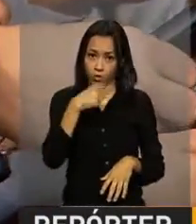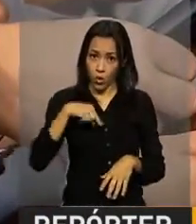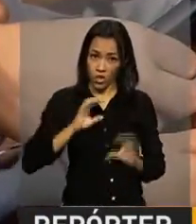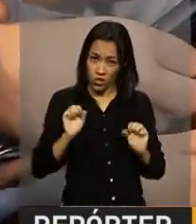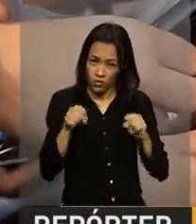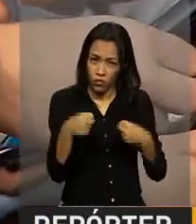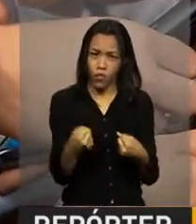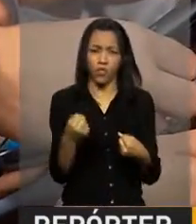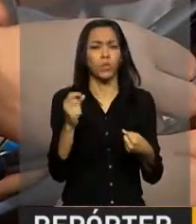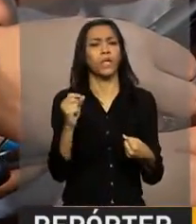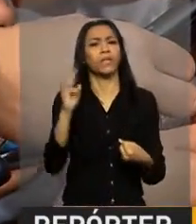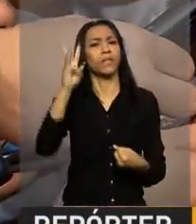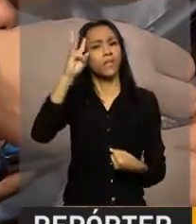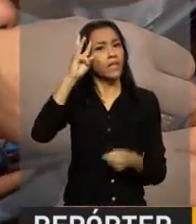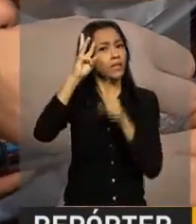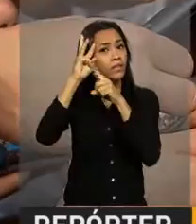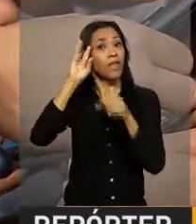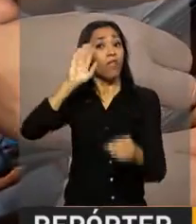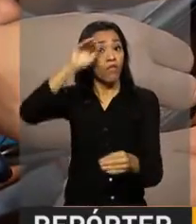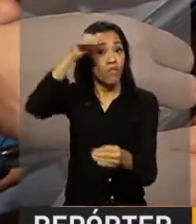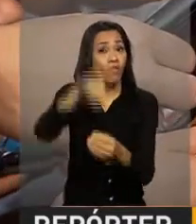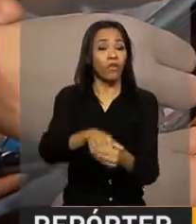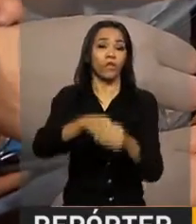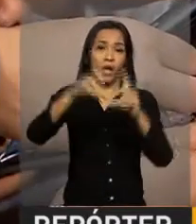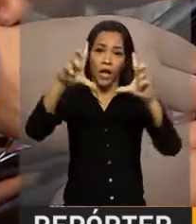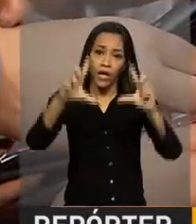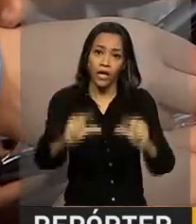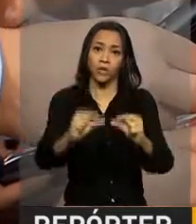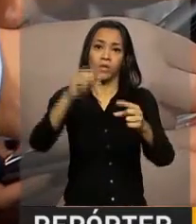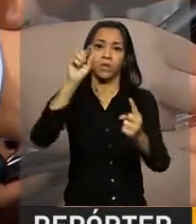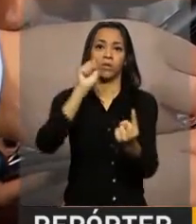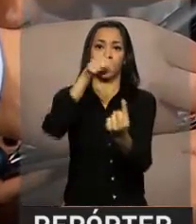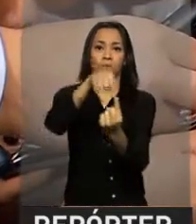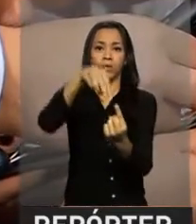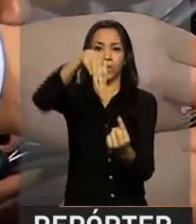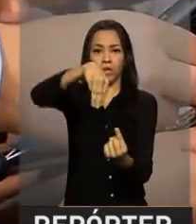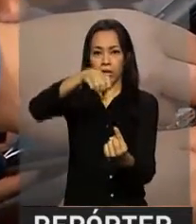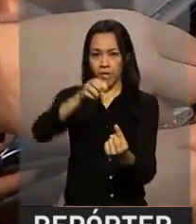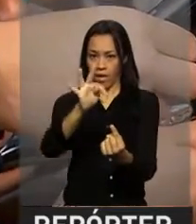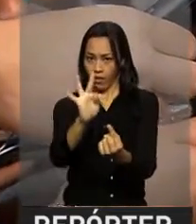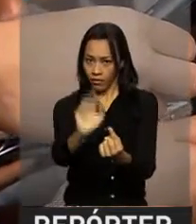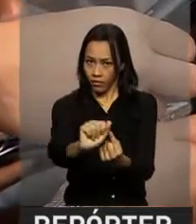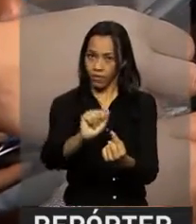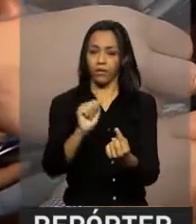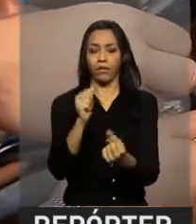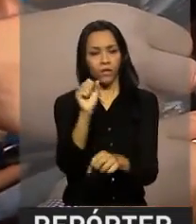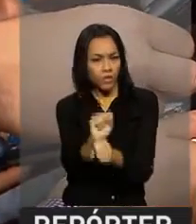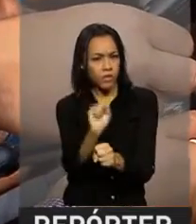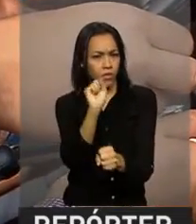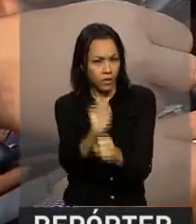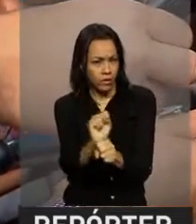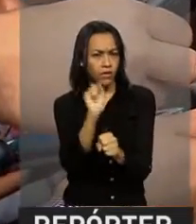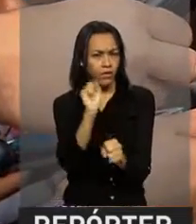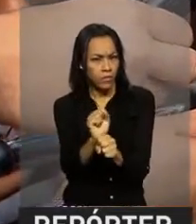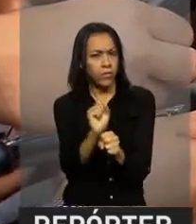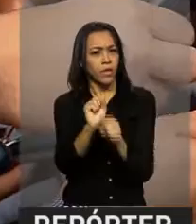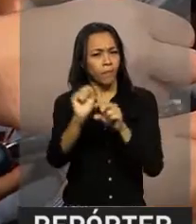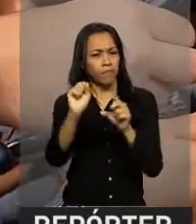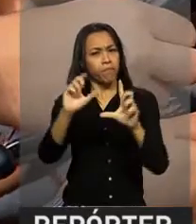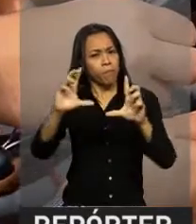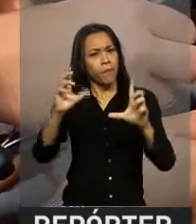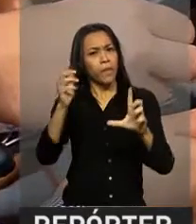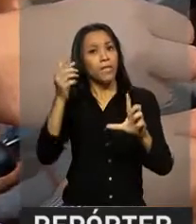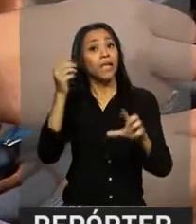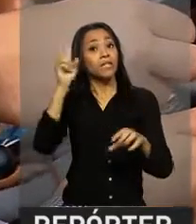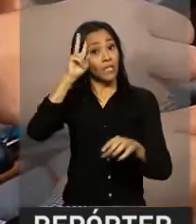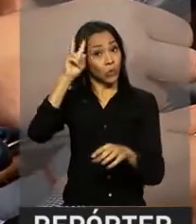terça-feira, votarmos a redução da meta. Nós esperamos receber essa redução na segunda-feira.